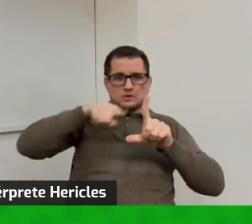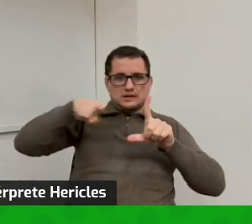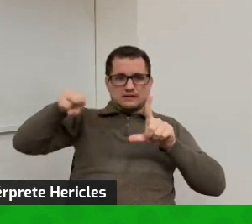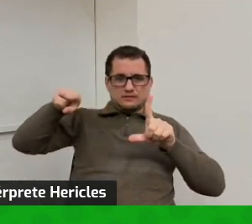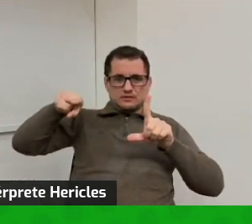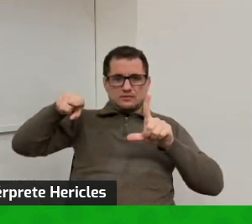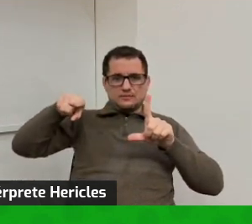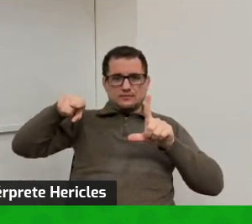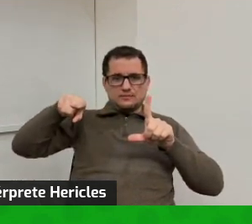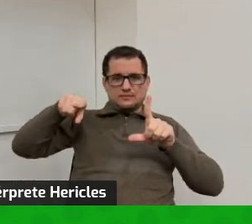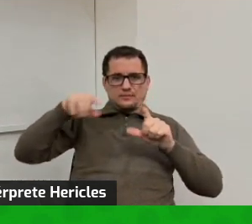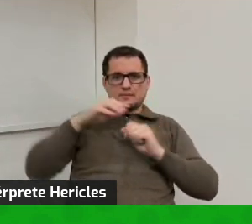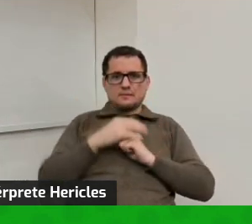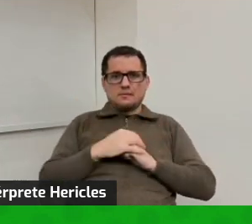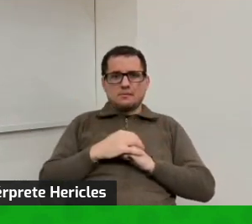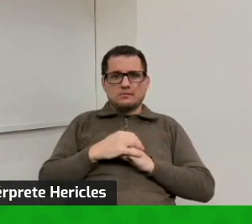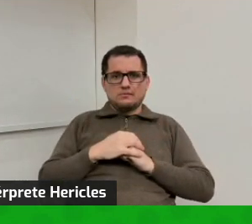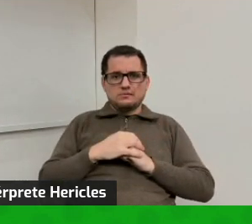com...